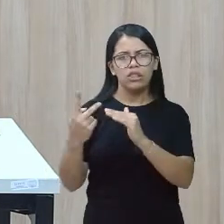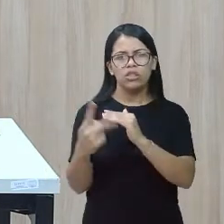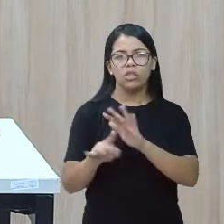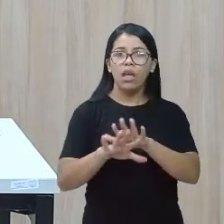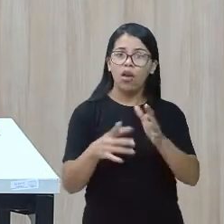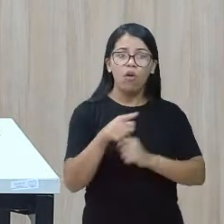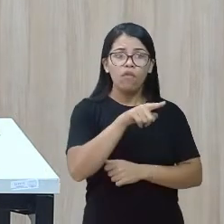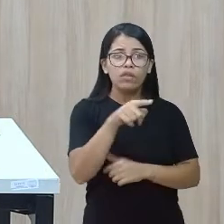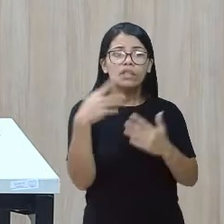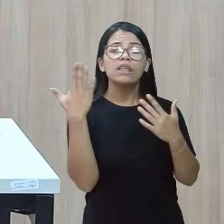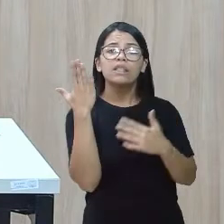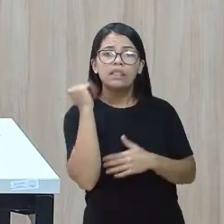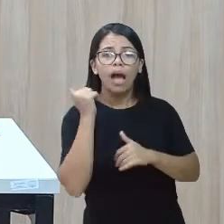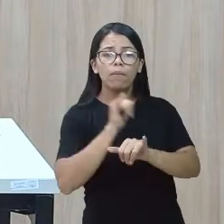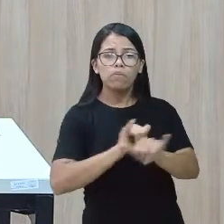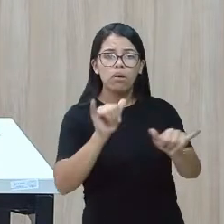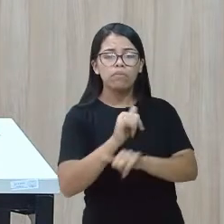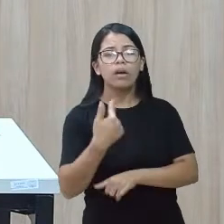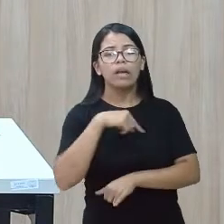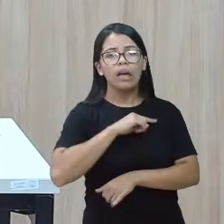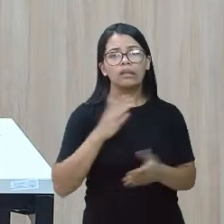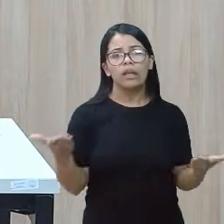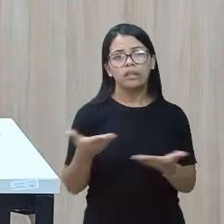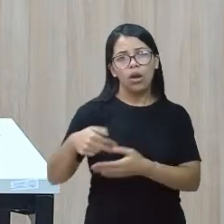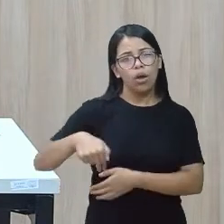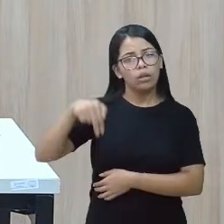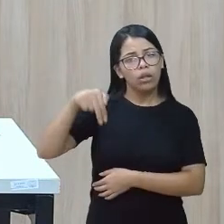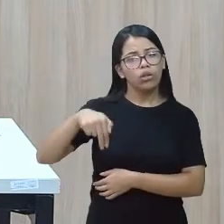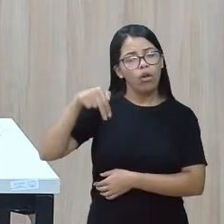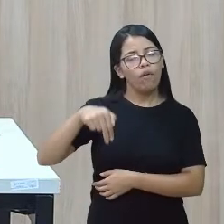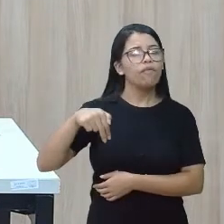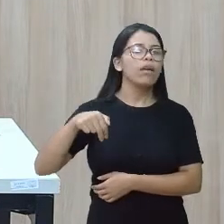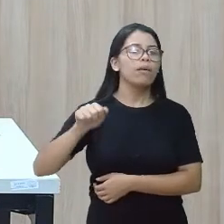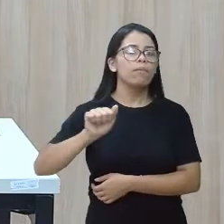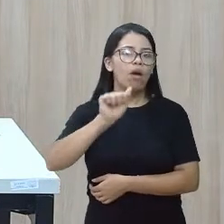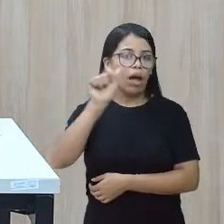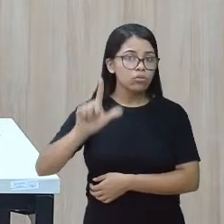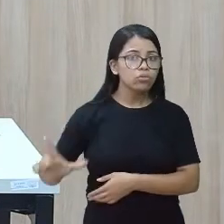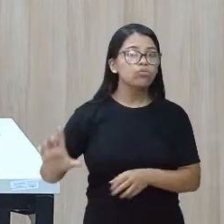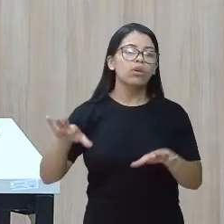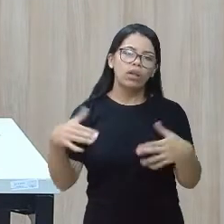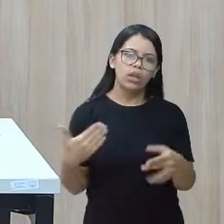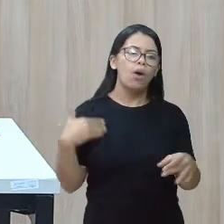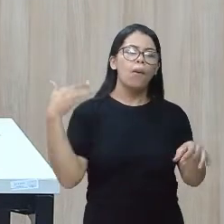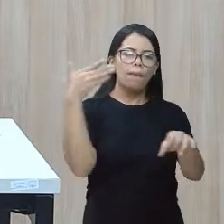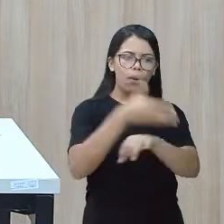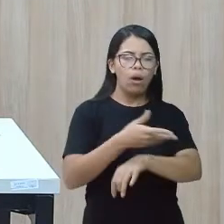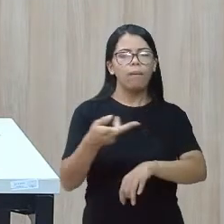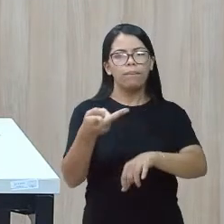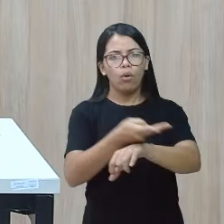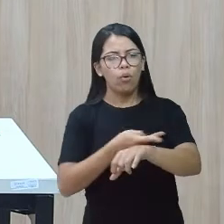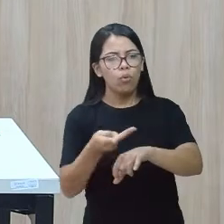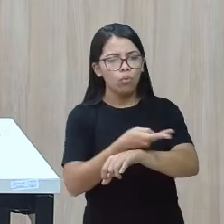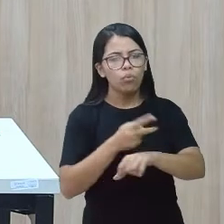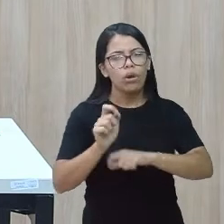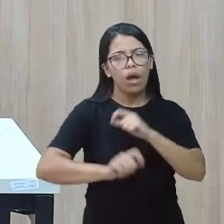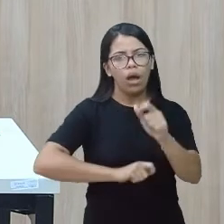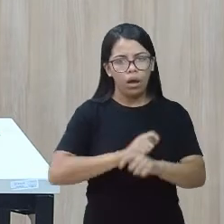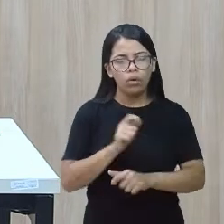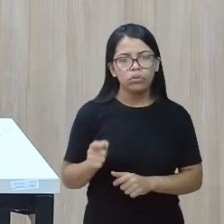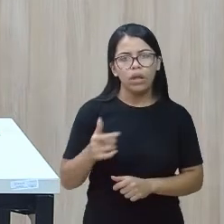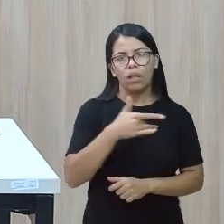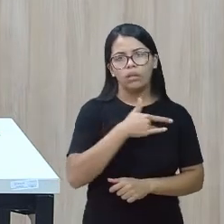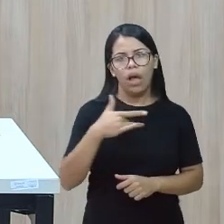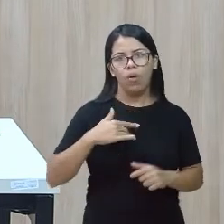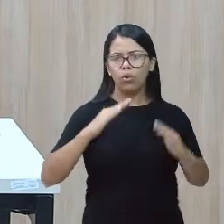de procurar, não é? Os médicos, procurar o posto de saúde e tentar fazer os exames necessários. A